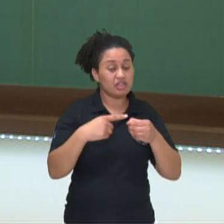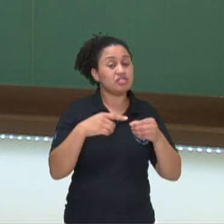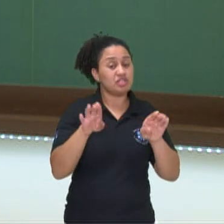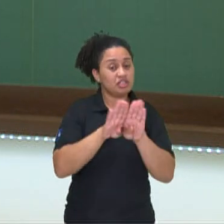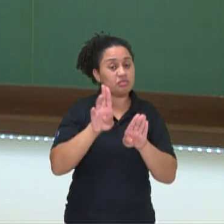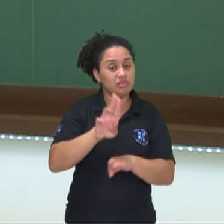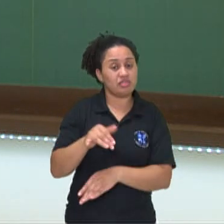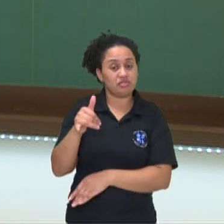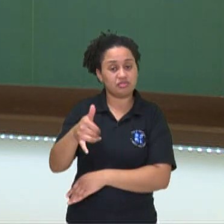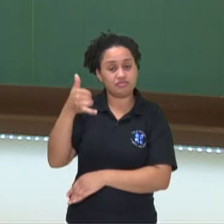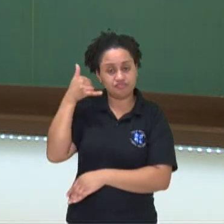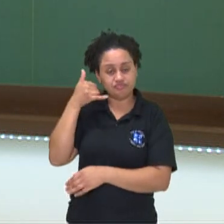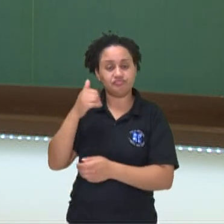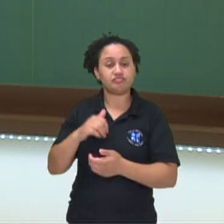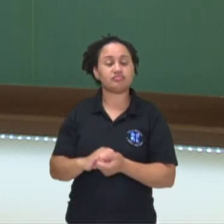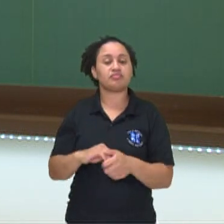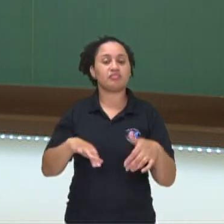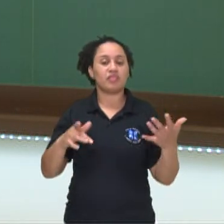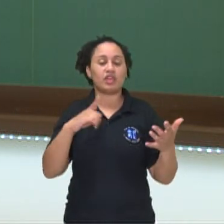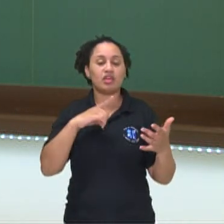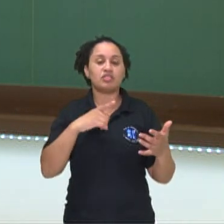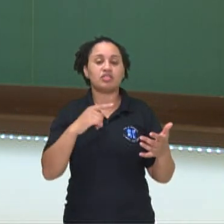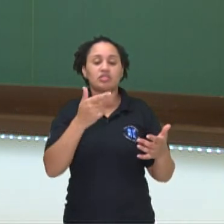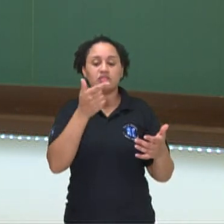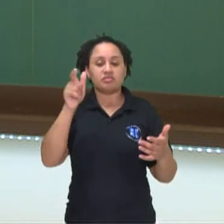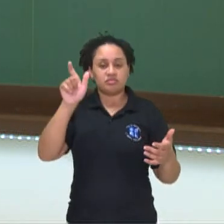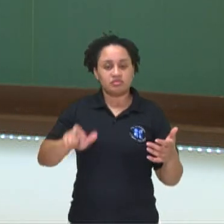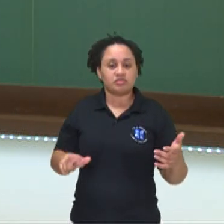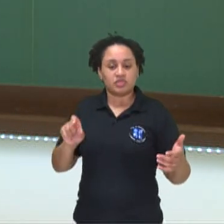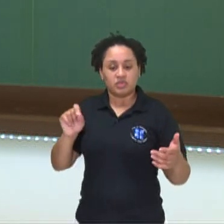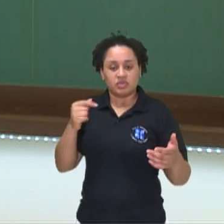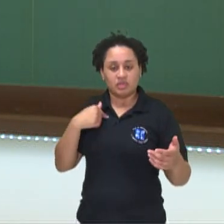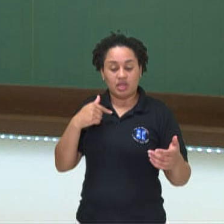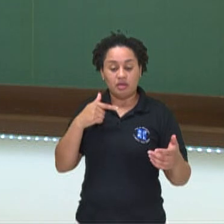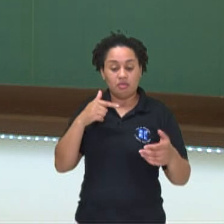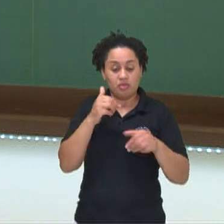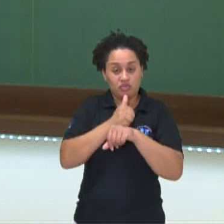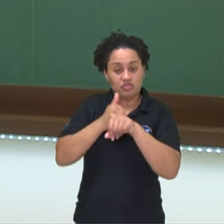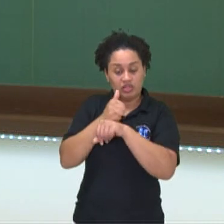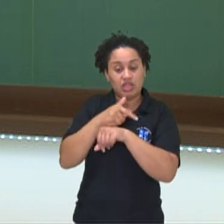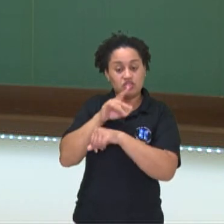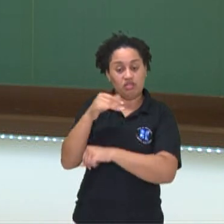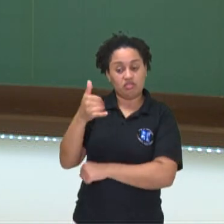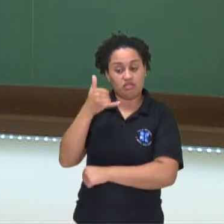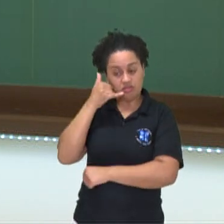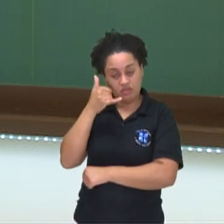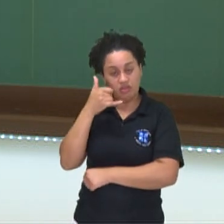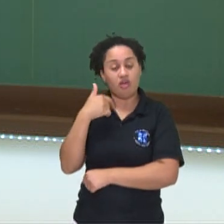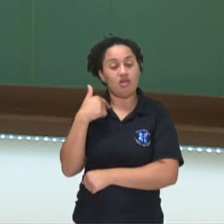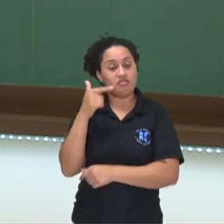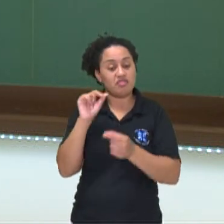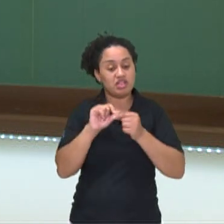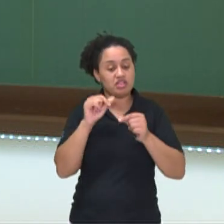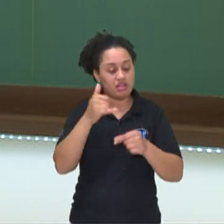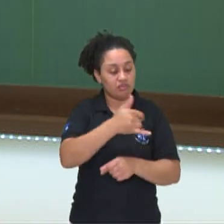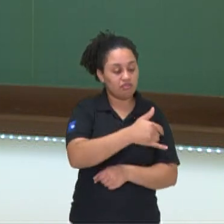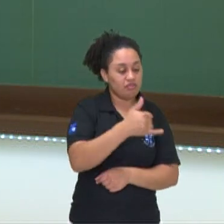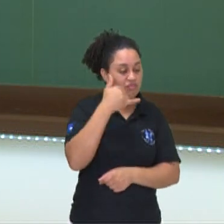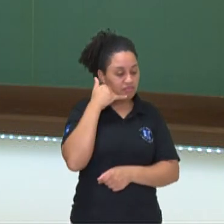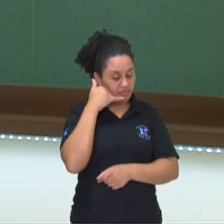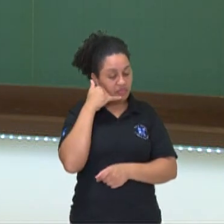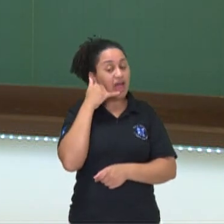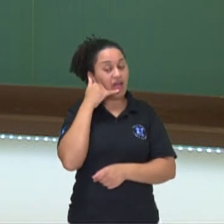sistema de telefonia. Então, haviam pessoas, que eram os telefonistas, que realizavam as conexões das linhas de